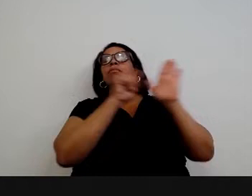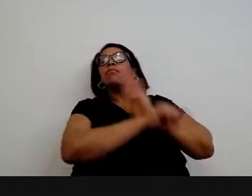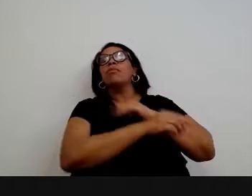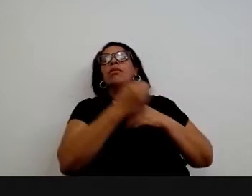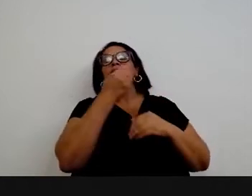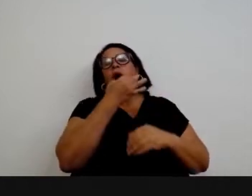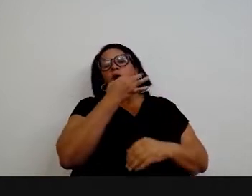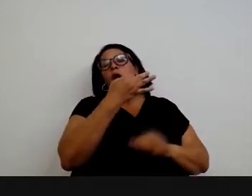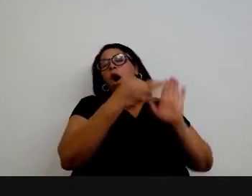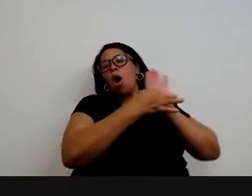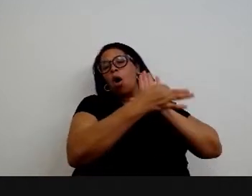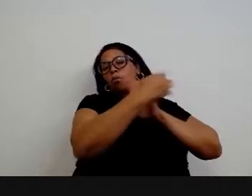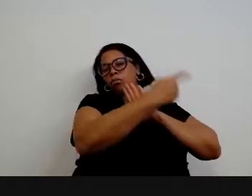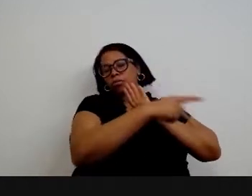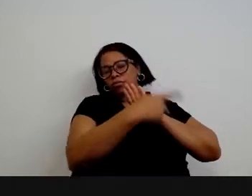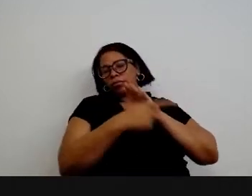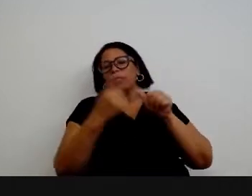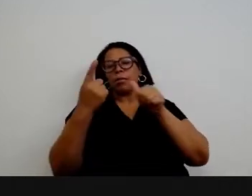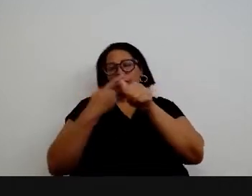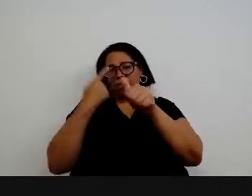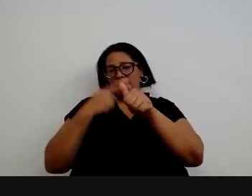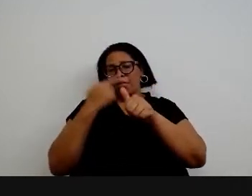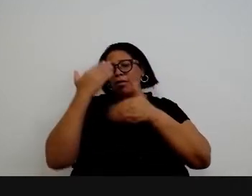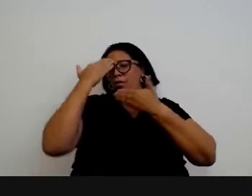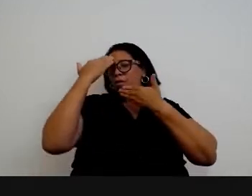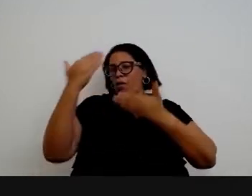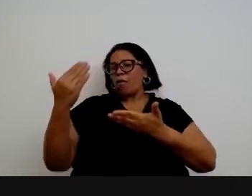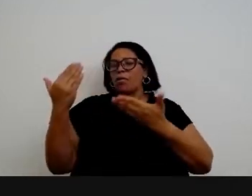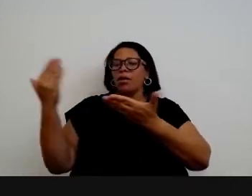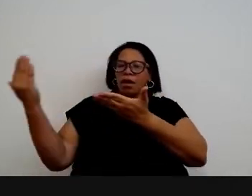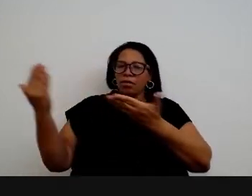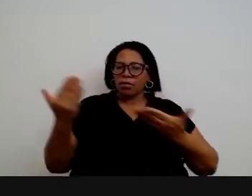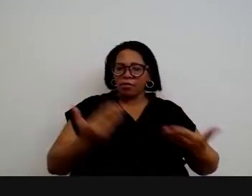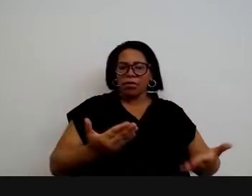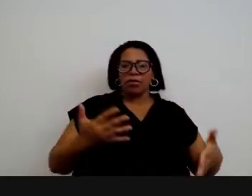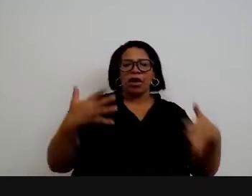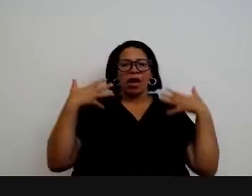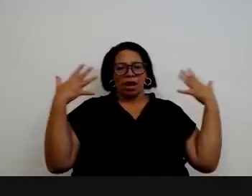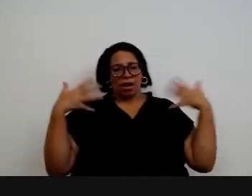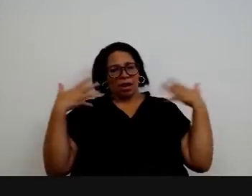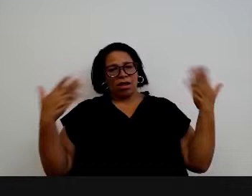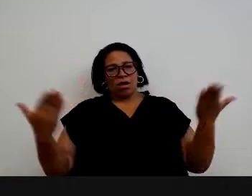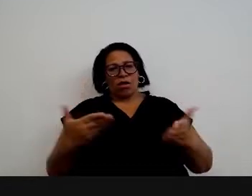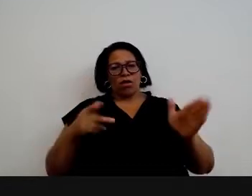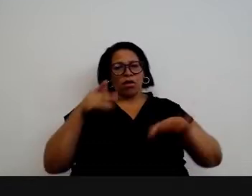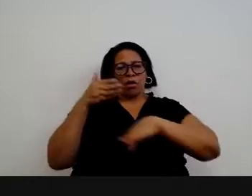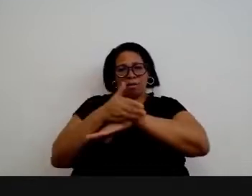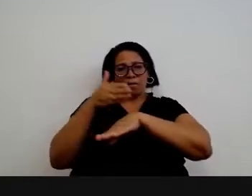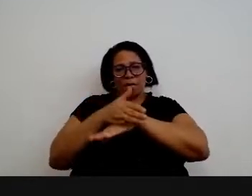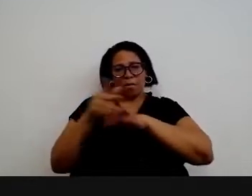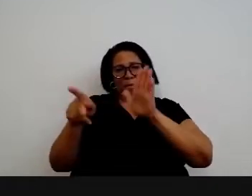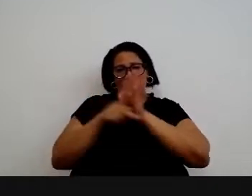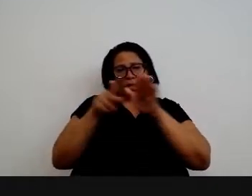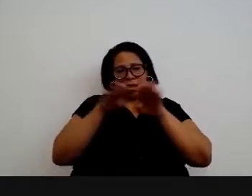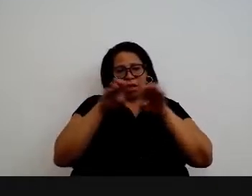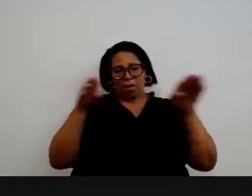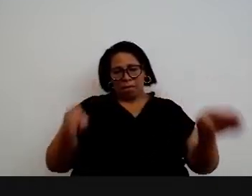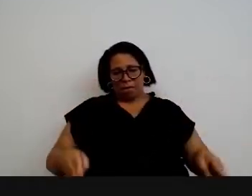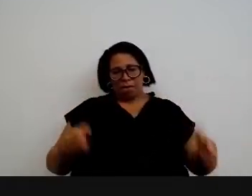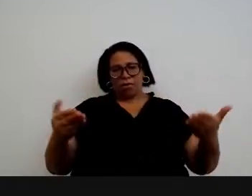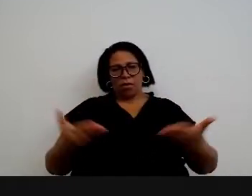disso? Bom, primeiro, obrigado mais uma vez. É uma alegria estar com vocês aqui, poder fazer parte dessa mesa. Acho